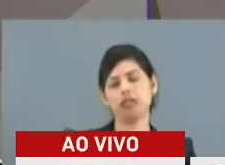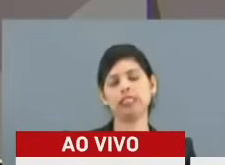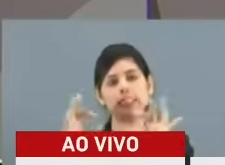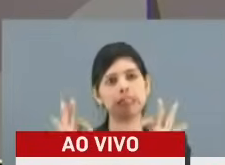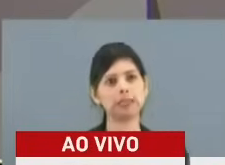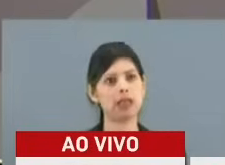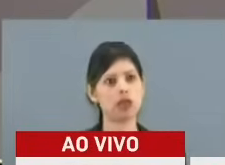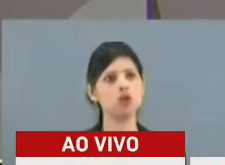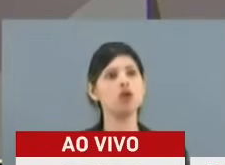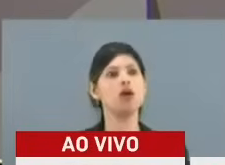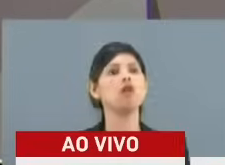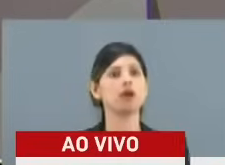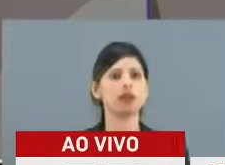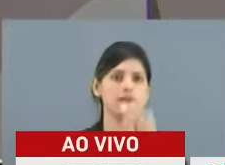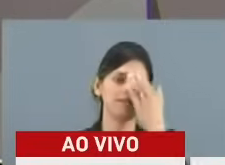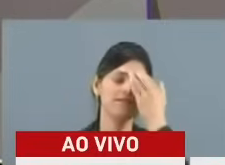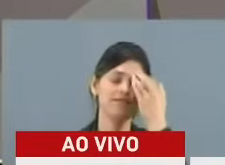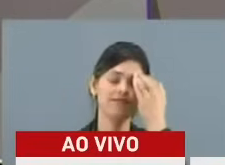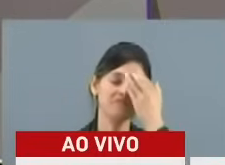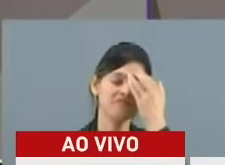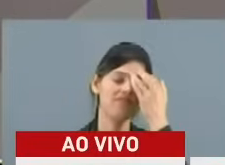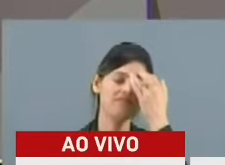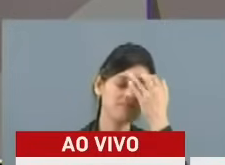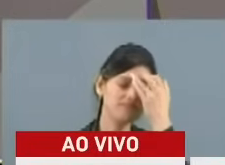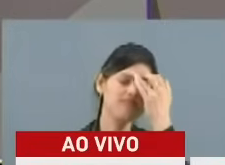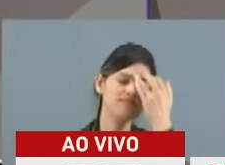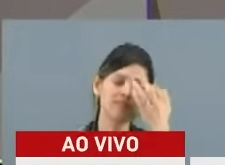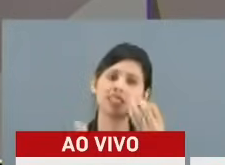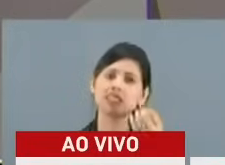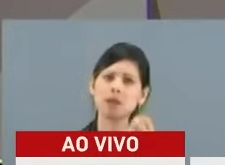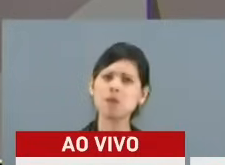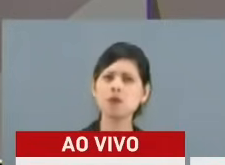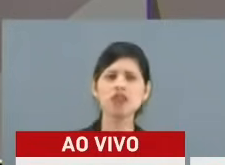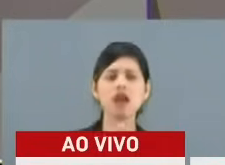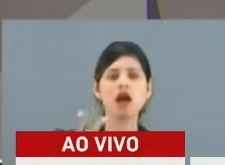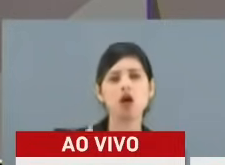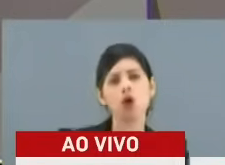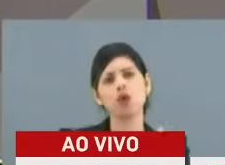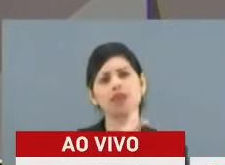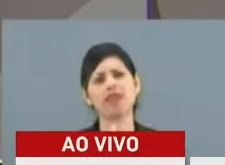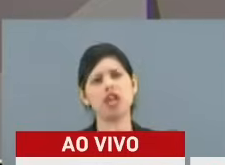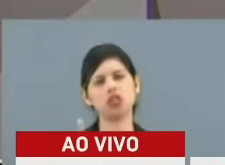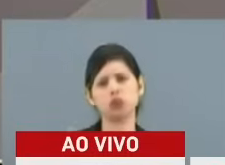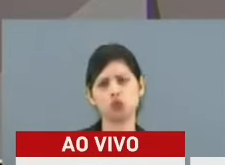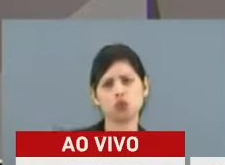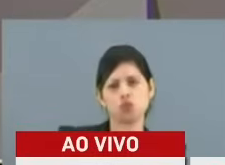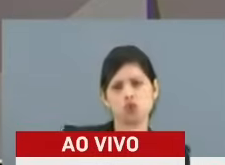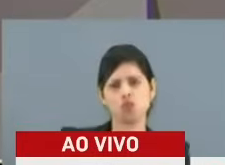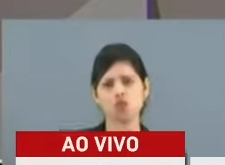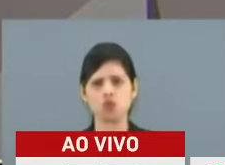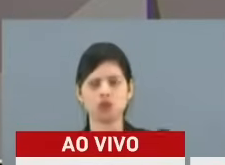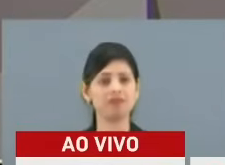do parlamento, né? Então, acontecem manifestações dos dois lados, né? E